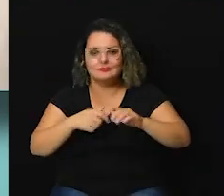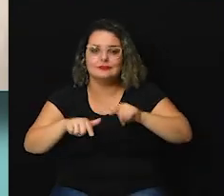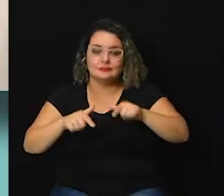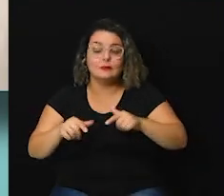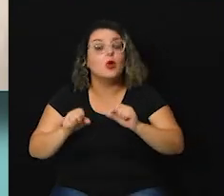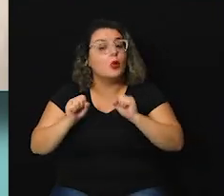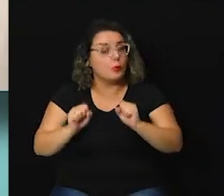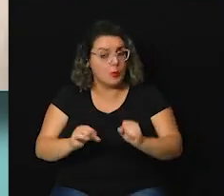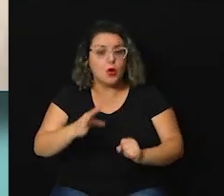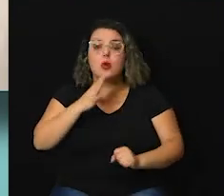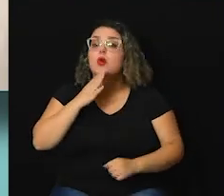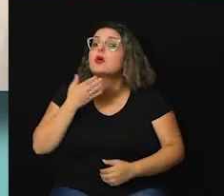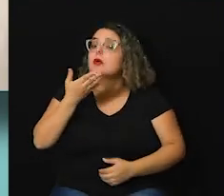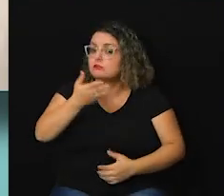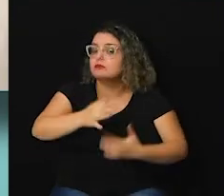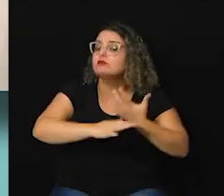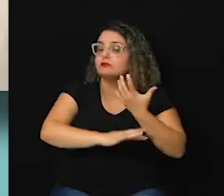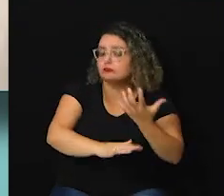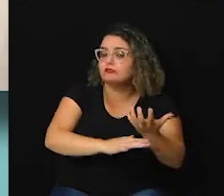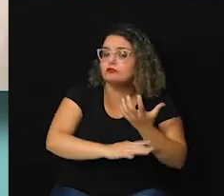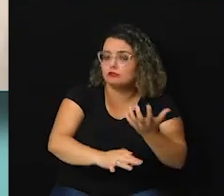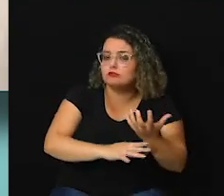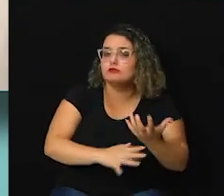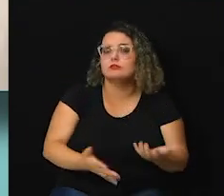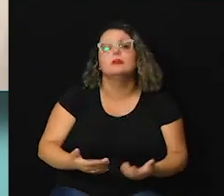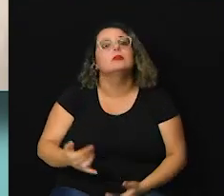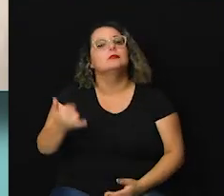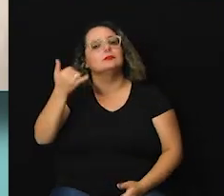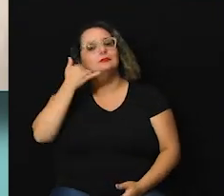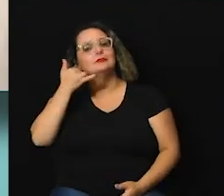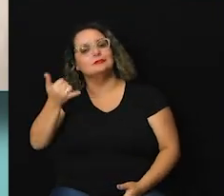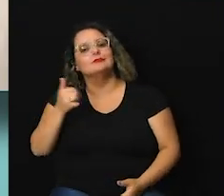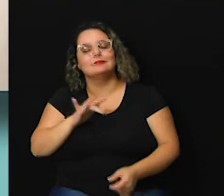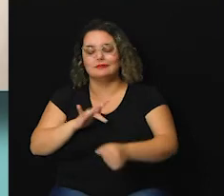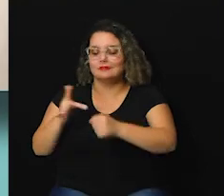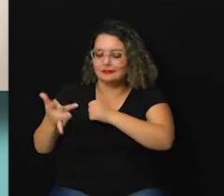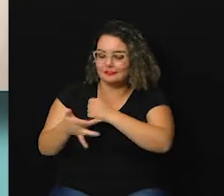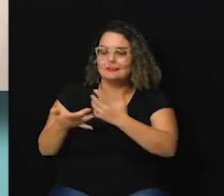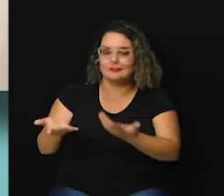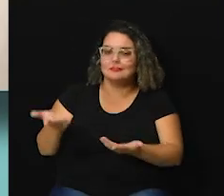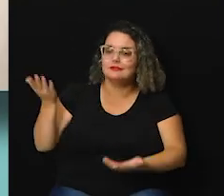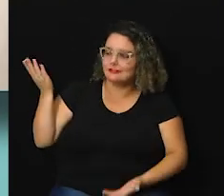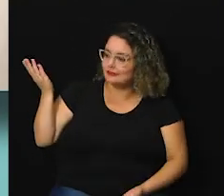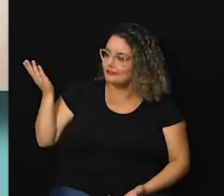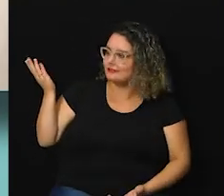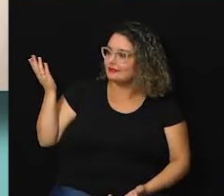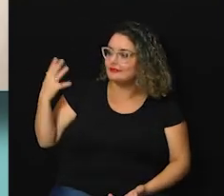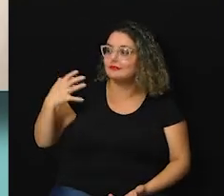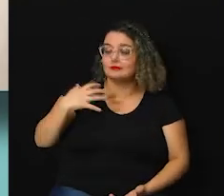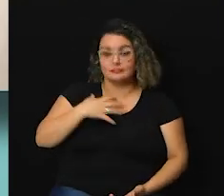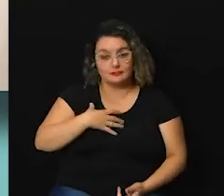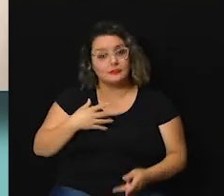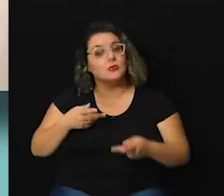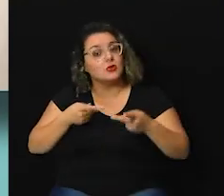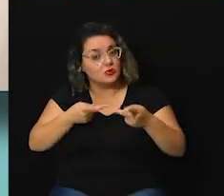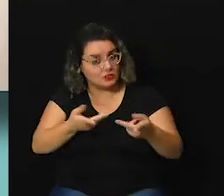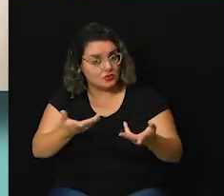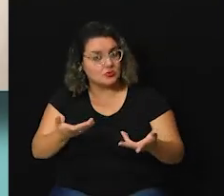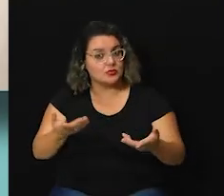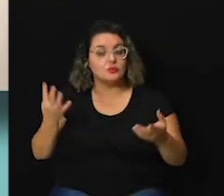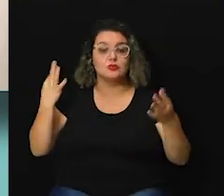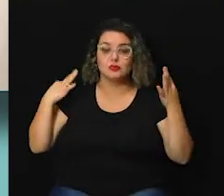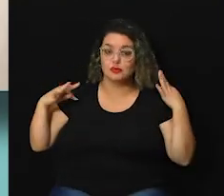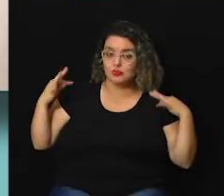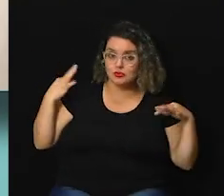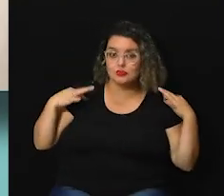as pessoas podem conhecer nosso trabalho no Pantanal, é só entrar em contato conosco nas nossas redes sociais. Tem uma forma das pessoas